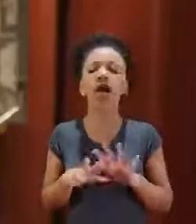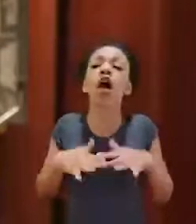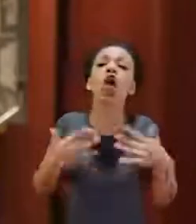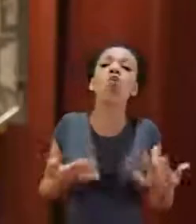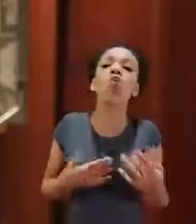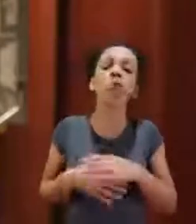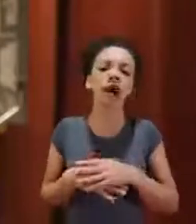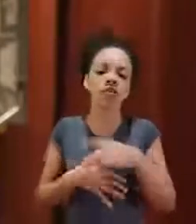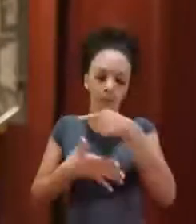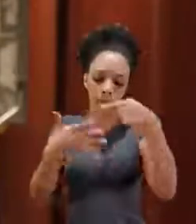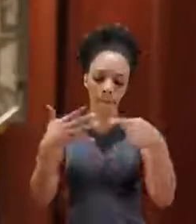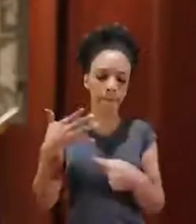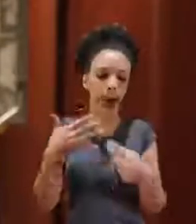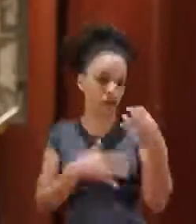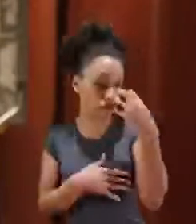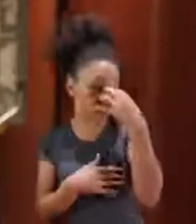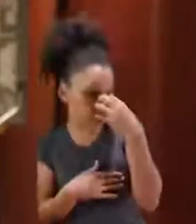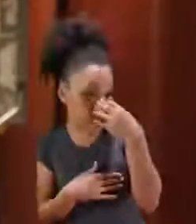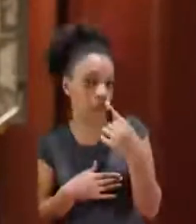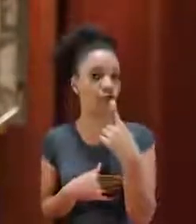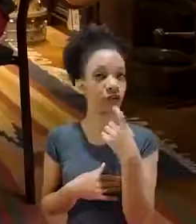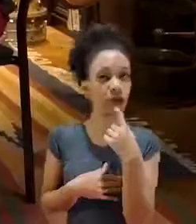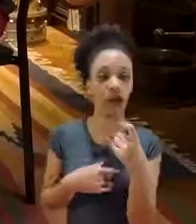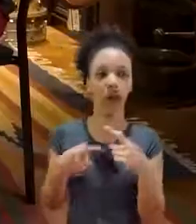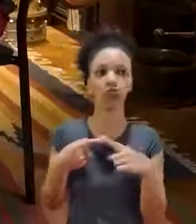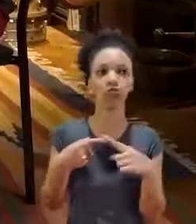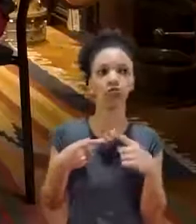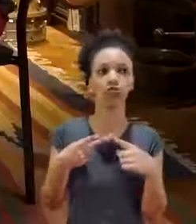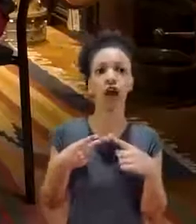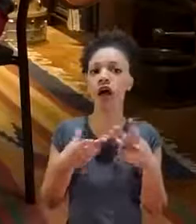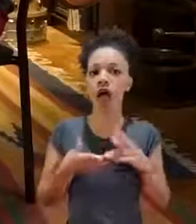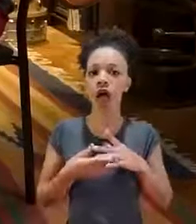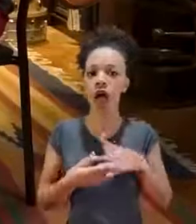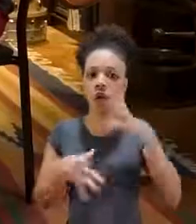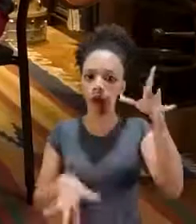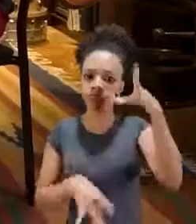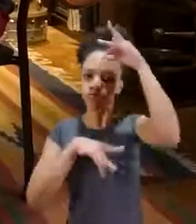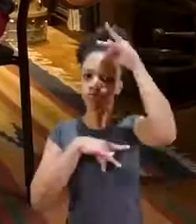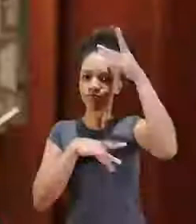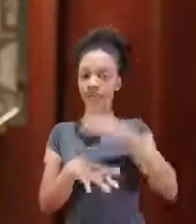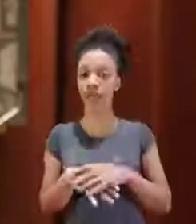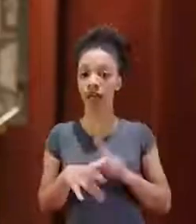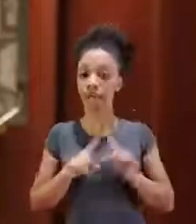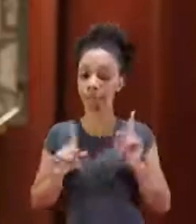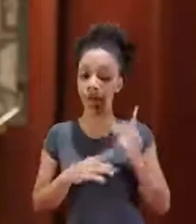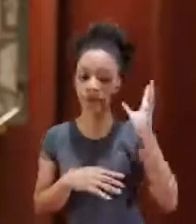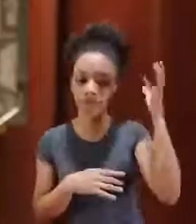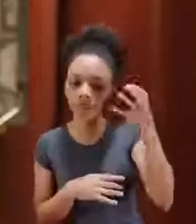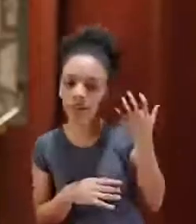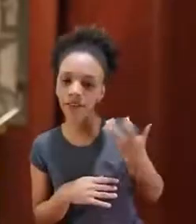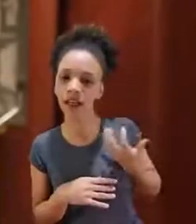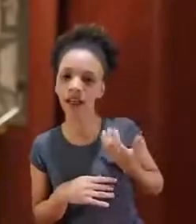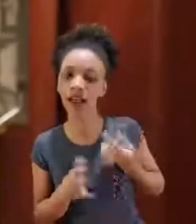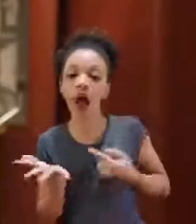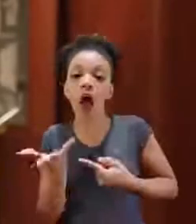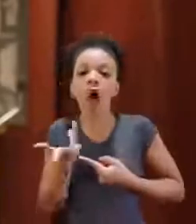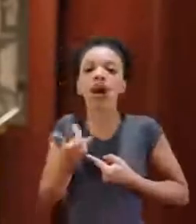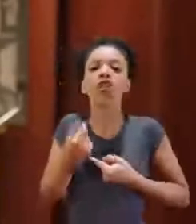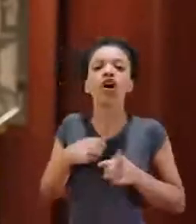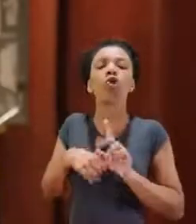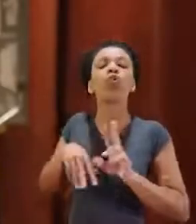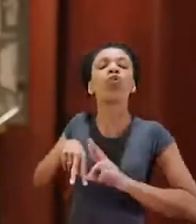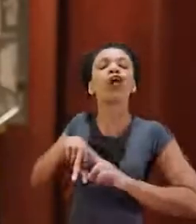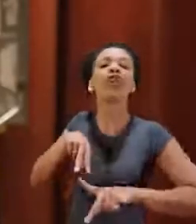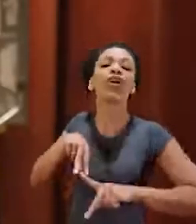Quais são as características do palhaço nariz vermelho é uma performance drag queen uma arte sem